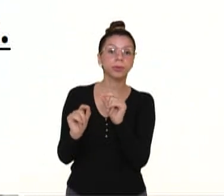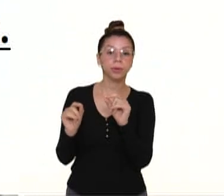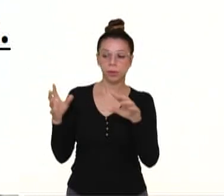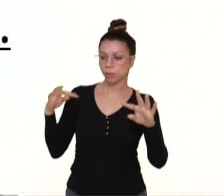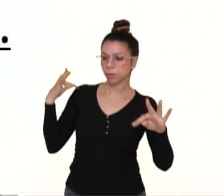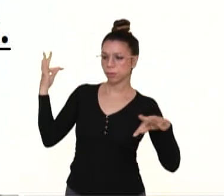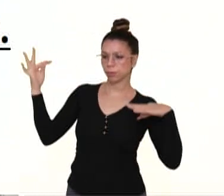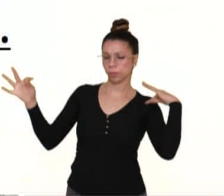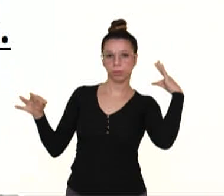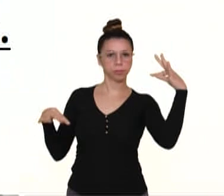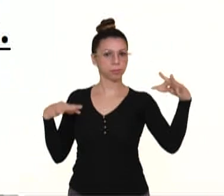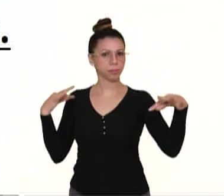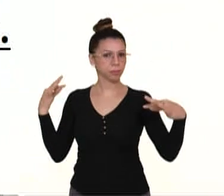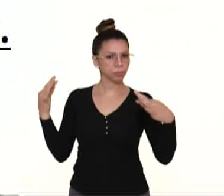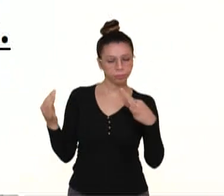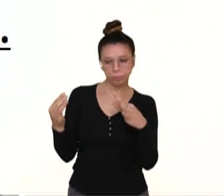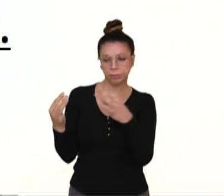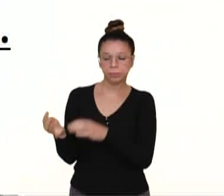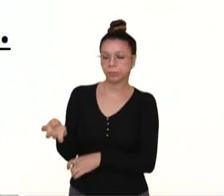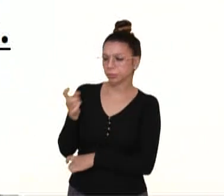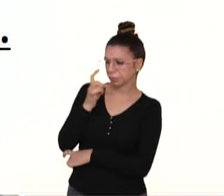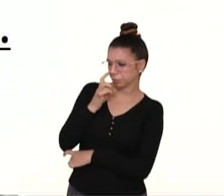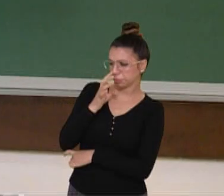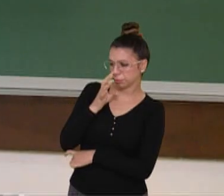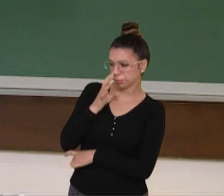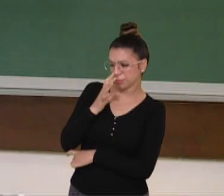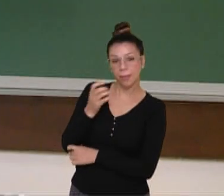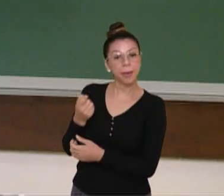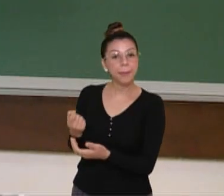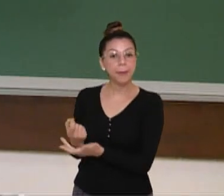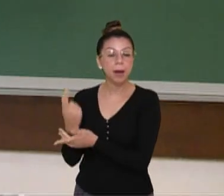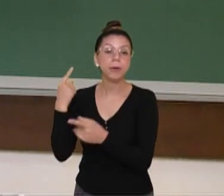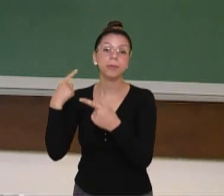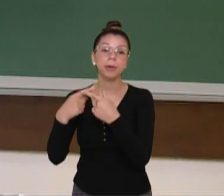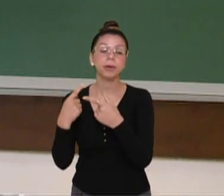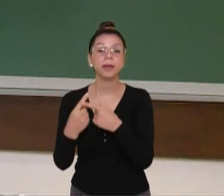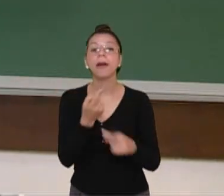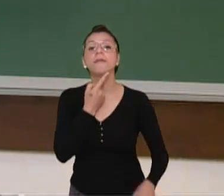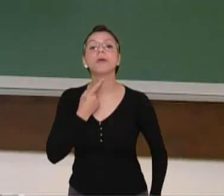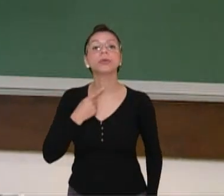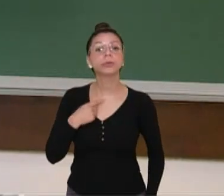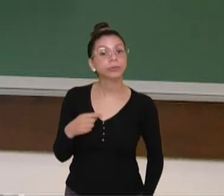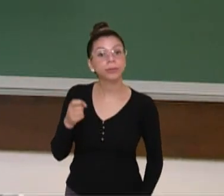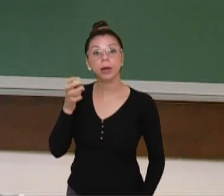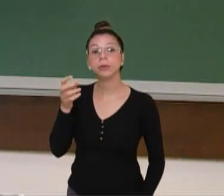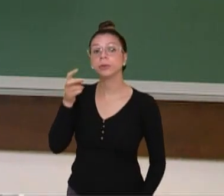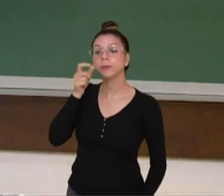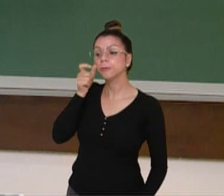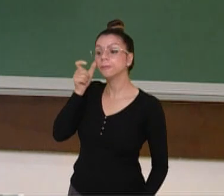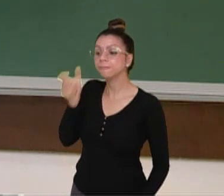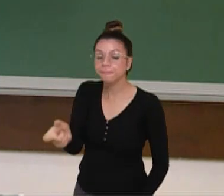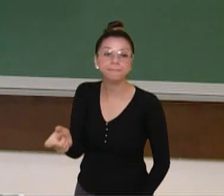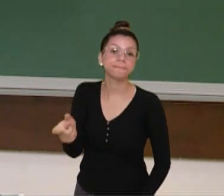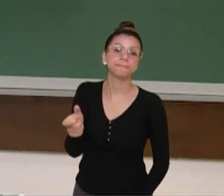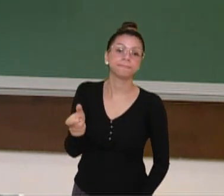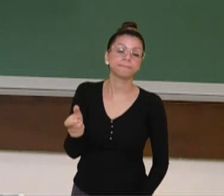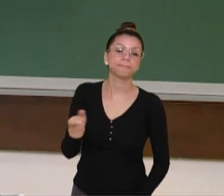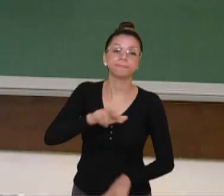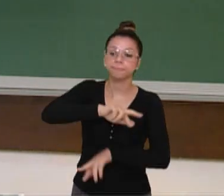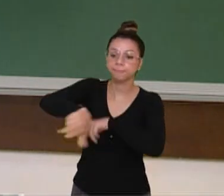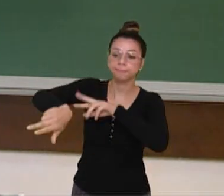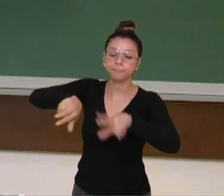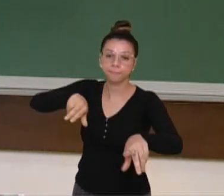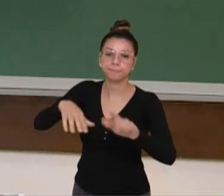turista ele pague para ver, porque ele quer ver coisas diferentes. Então o espetáculo começa a